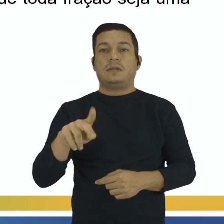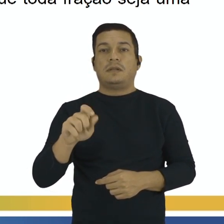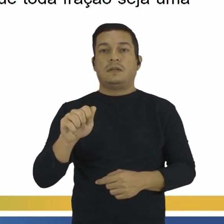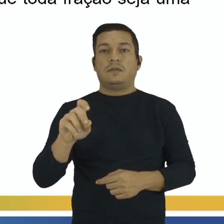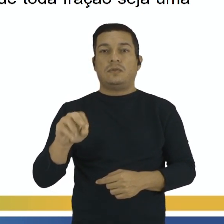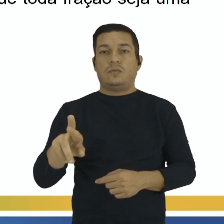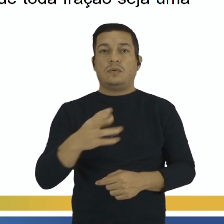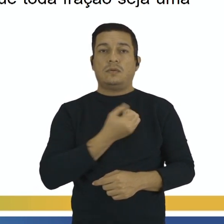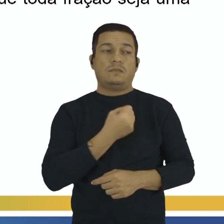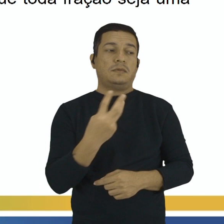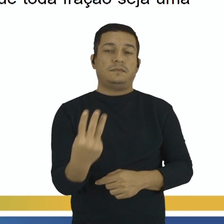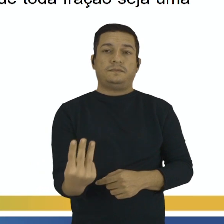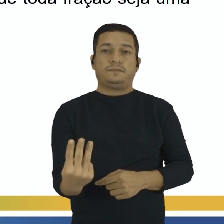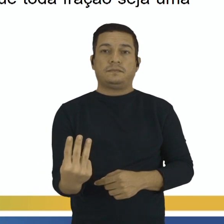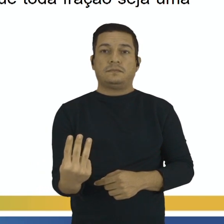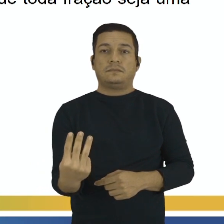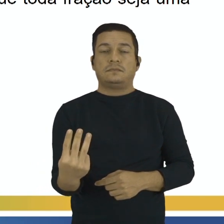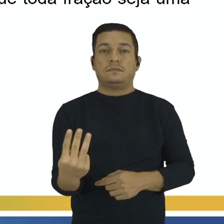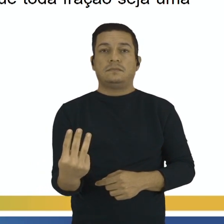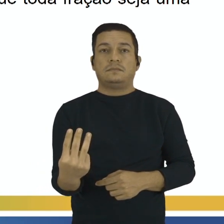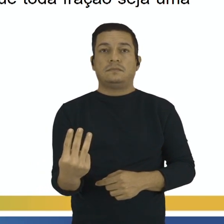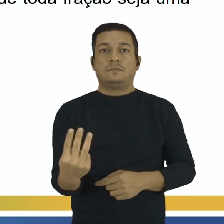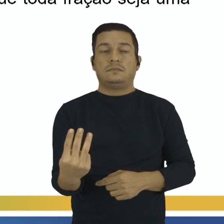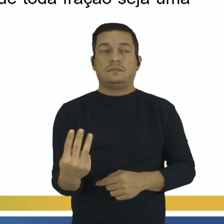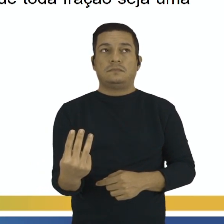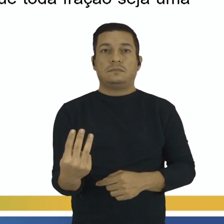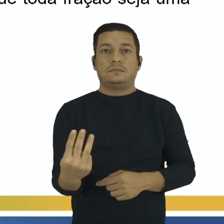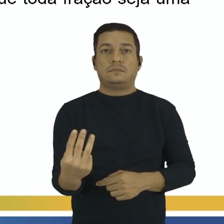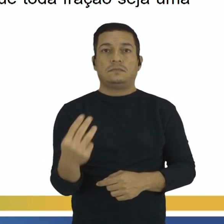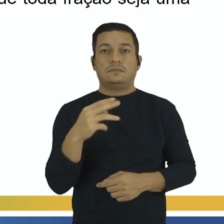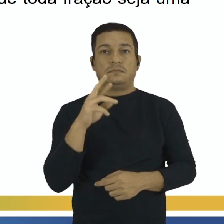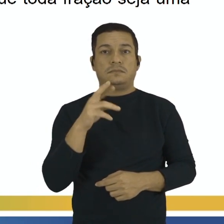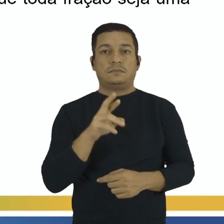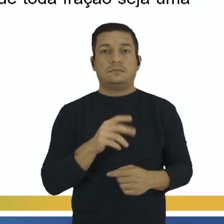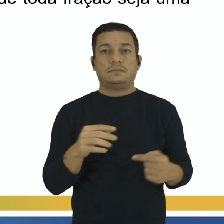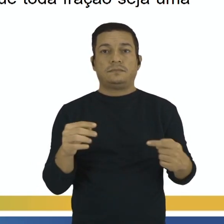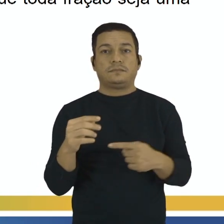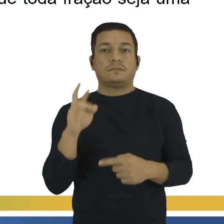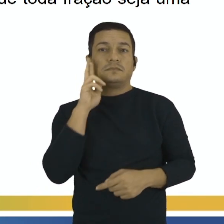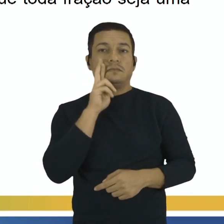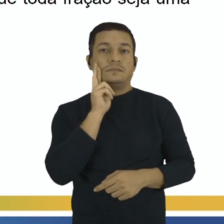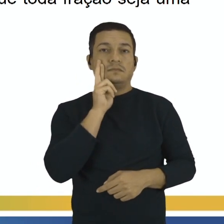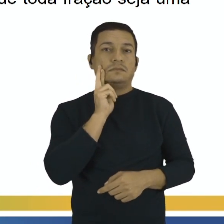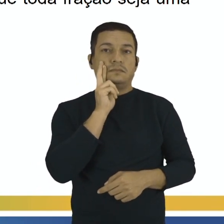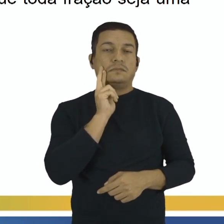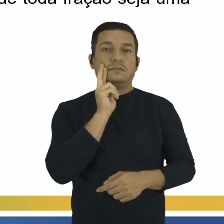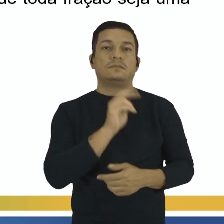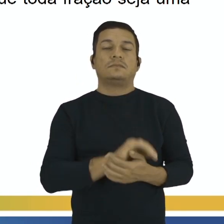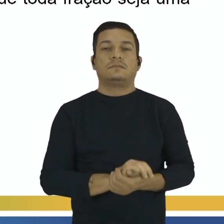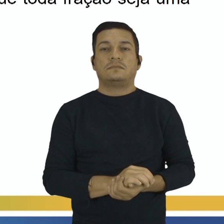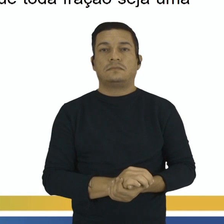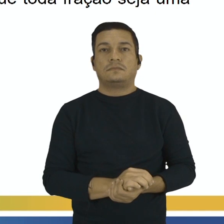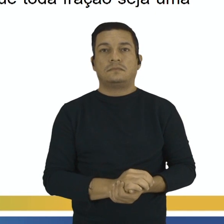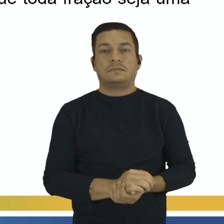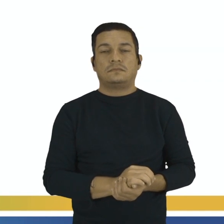número 3, olha, observa aí que a setinha rosa está indicando esse número.